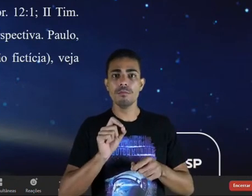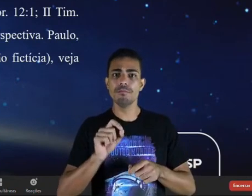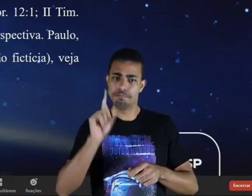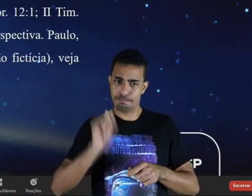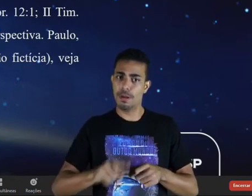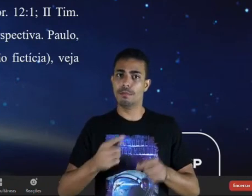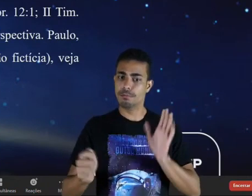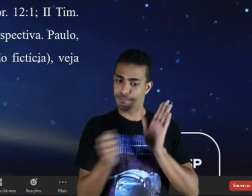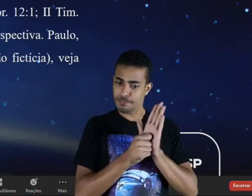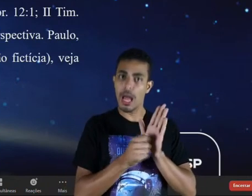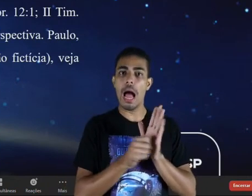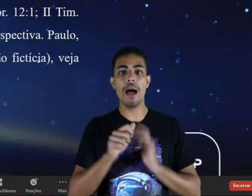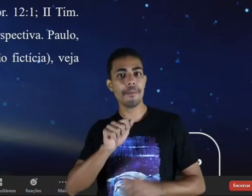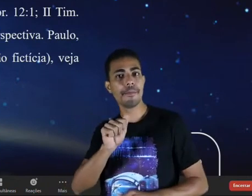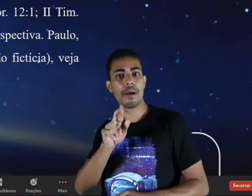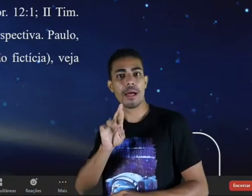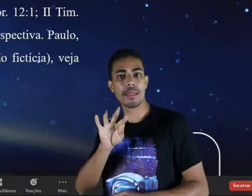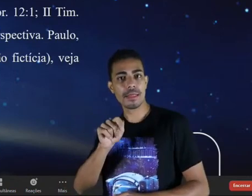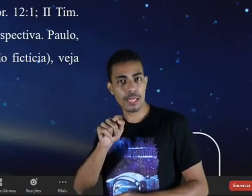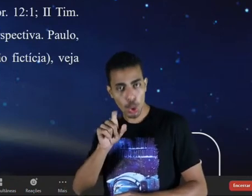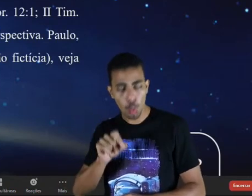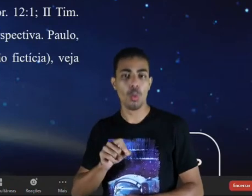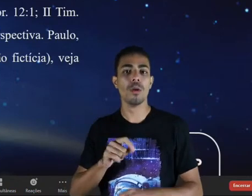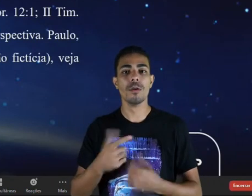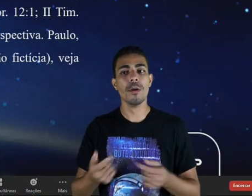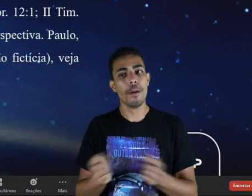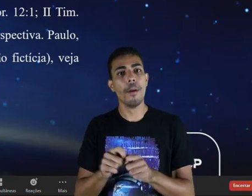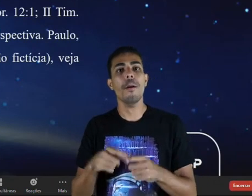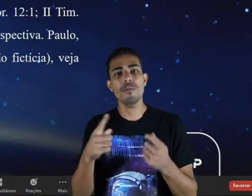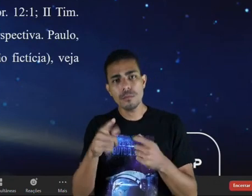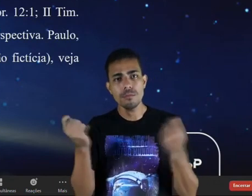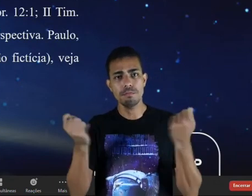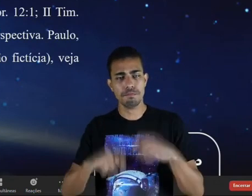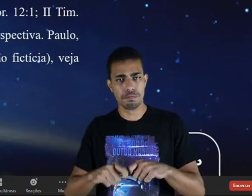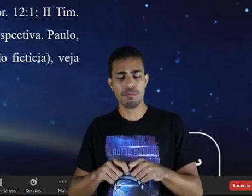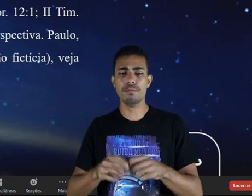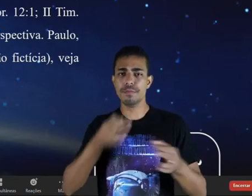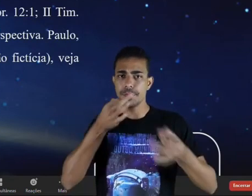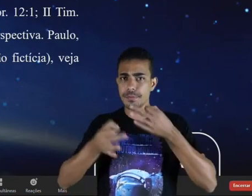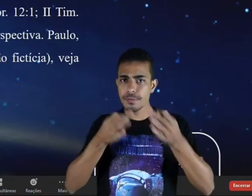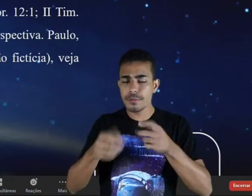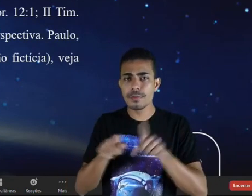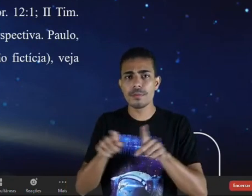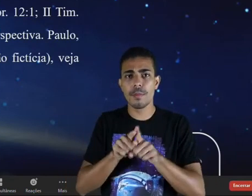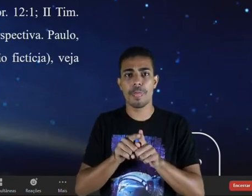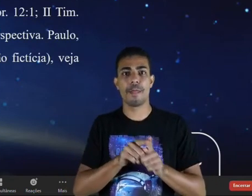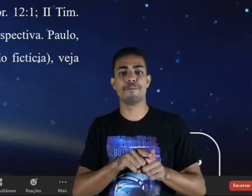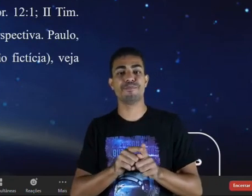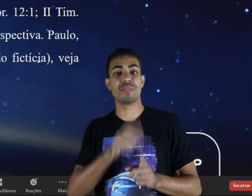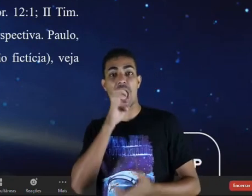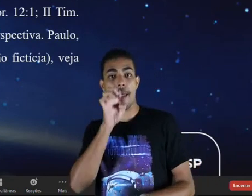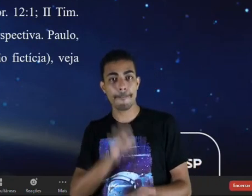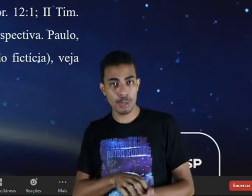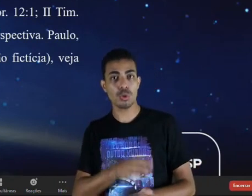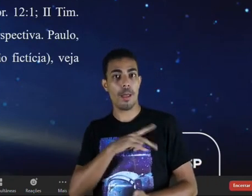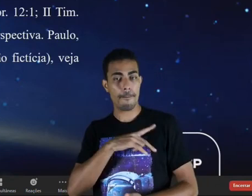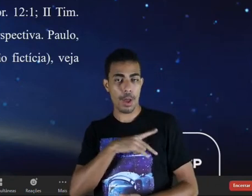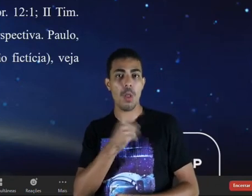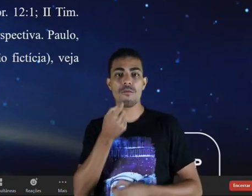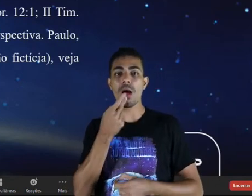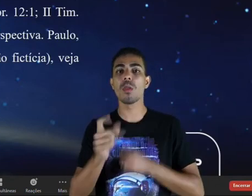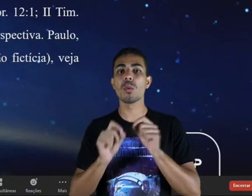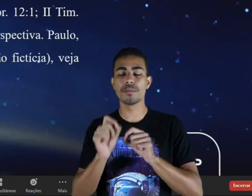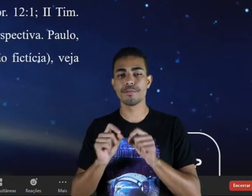argumento. Há partículas que podem indicar mudança de assunto ou argumentação, por exemplo, nas epístolas de Paulo. Por esta